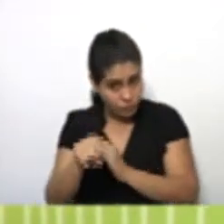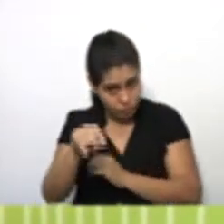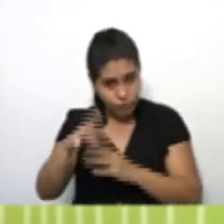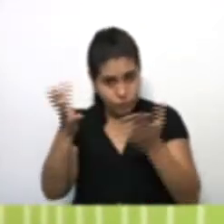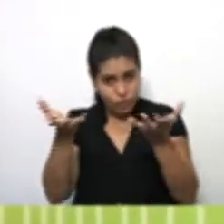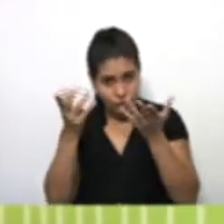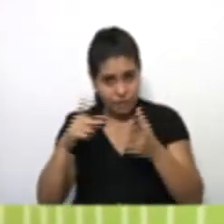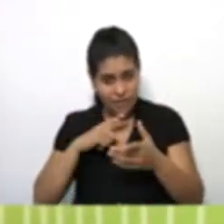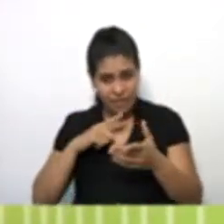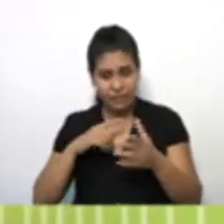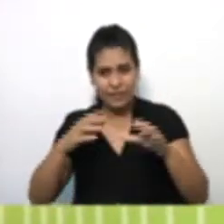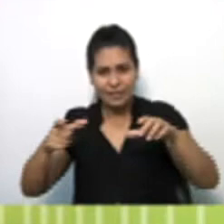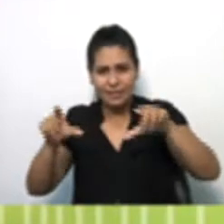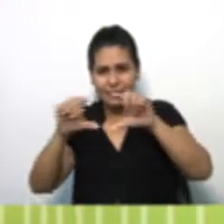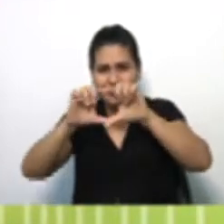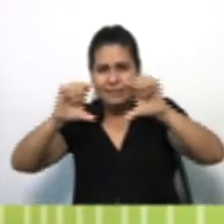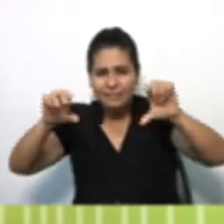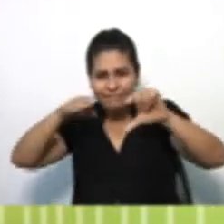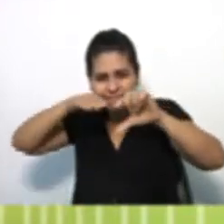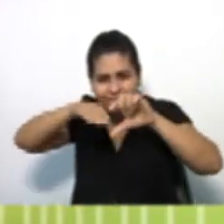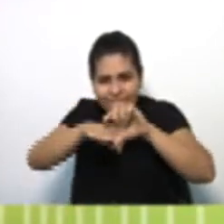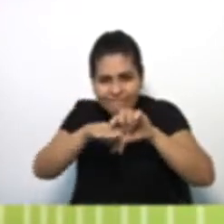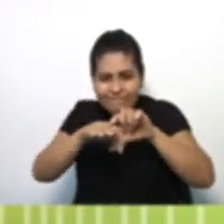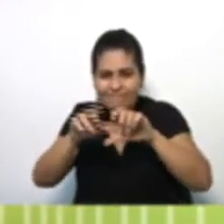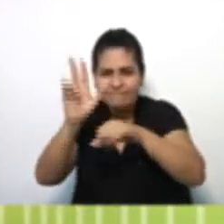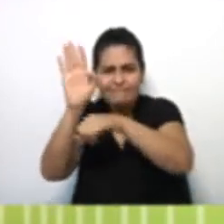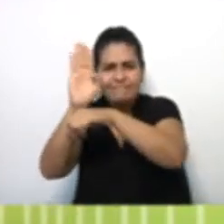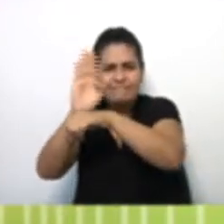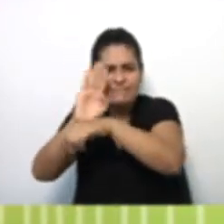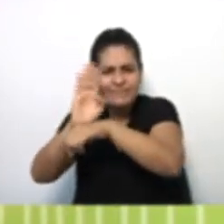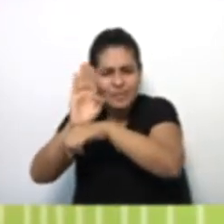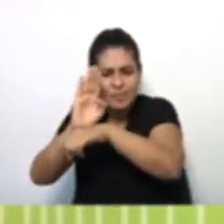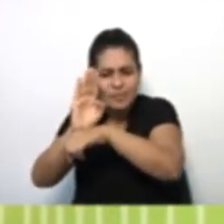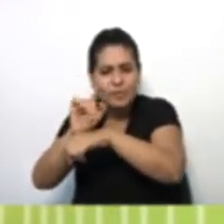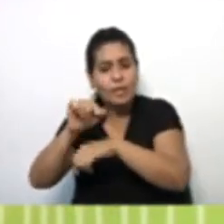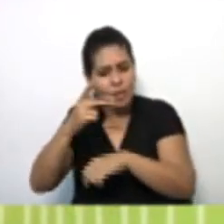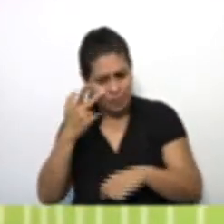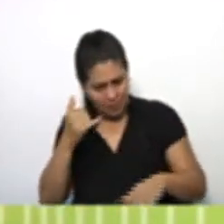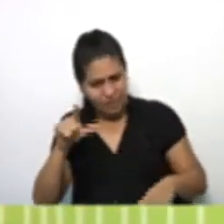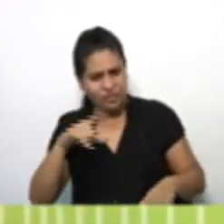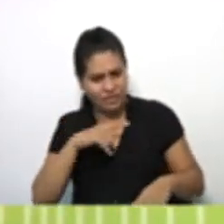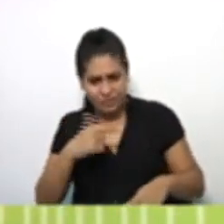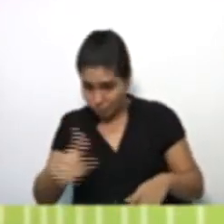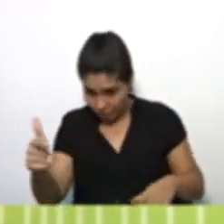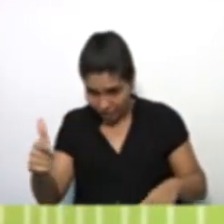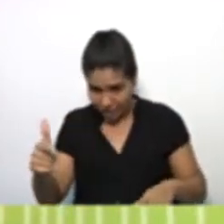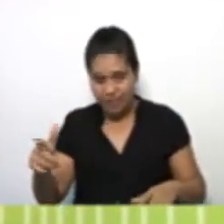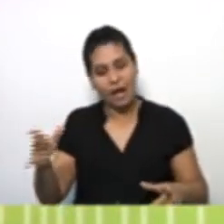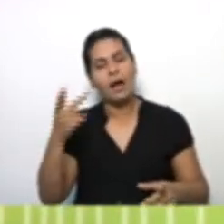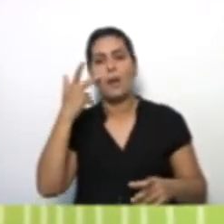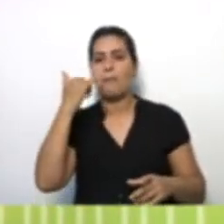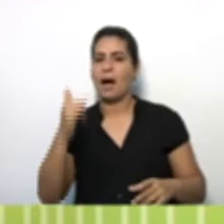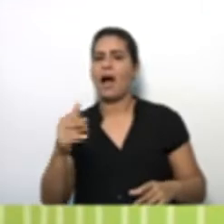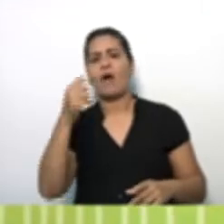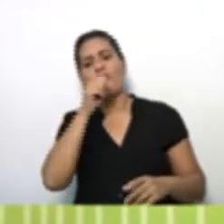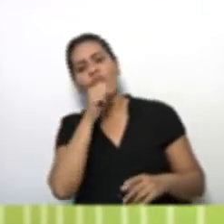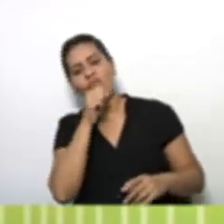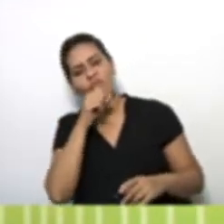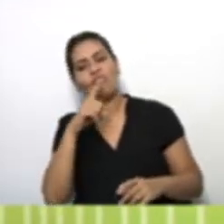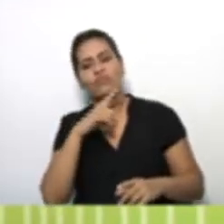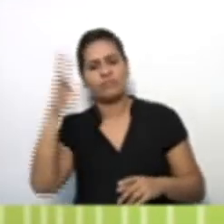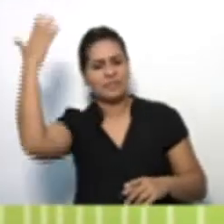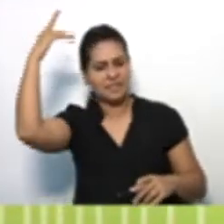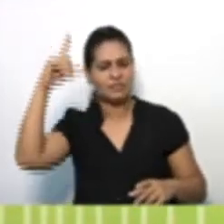teve videocassete na sua casa? Se você não teve, aluno, seu pai já teve. Seu pai não teve, pelo menos teu avô já teve